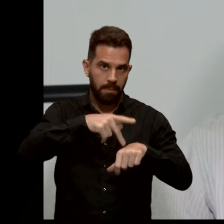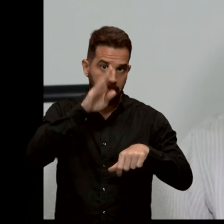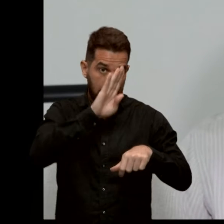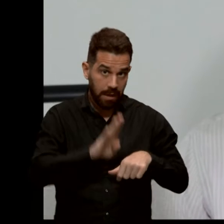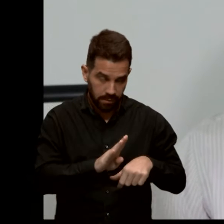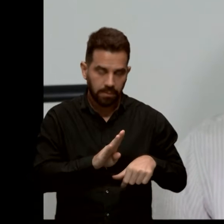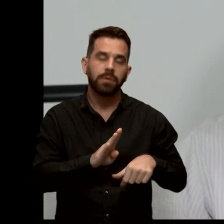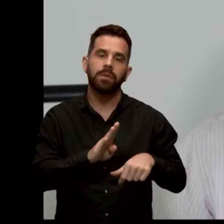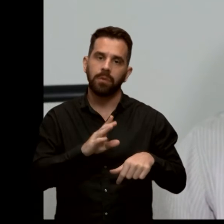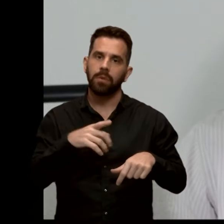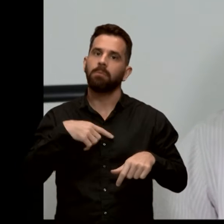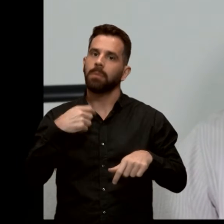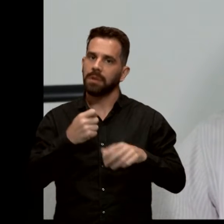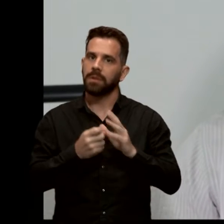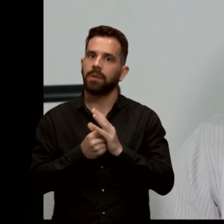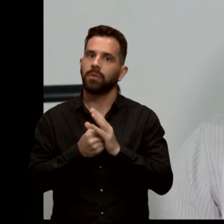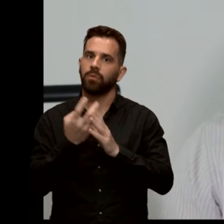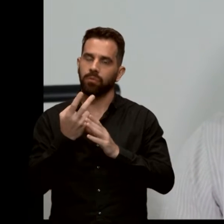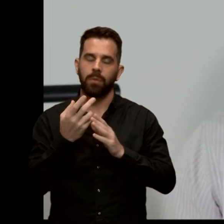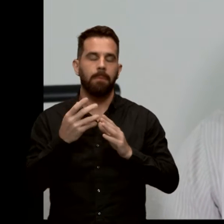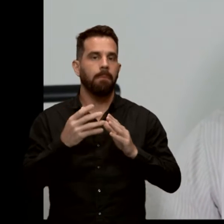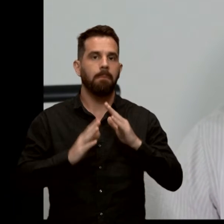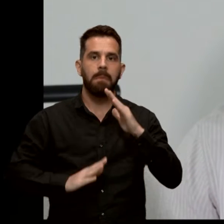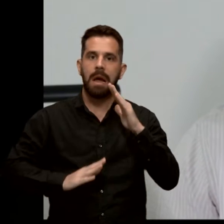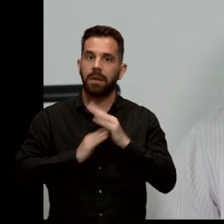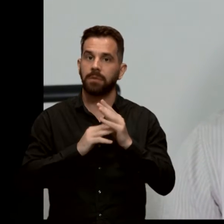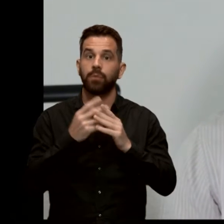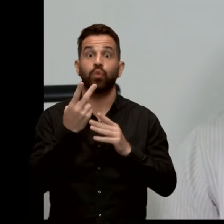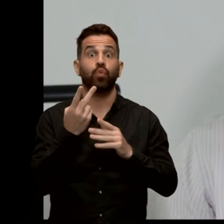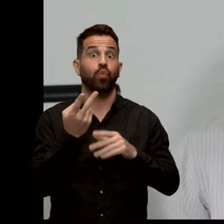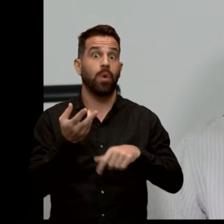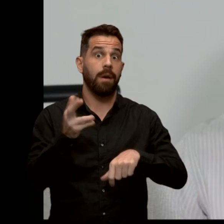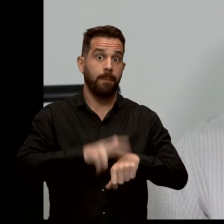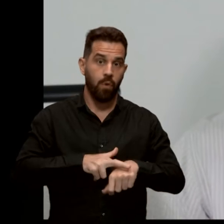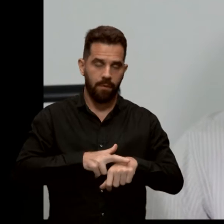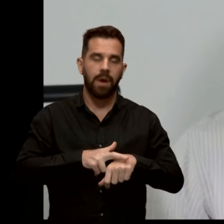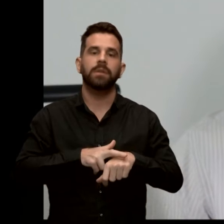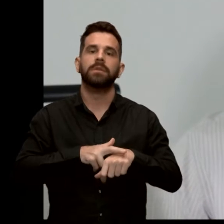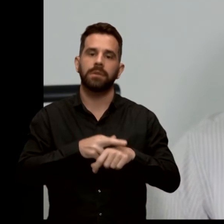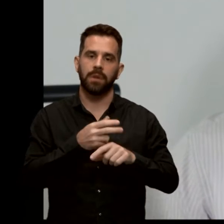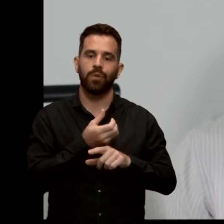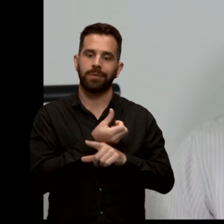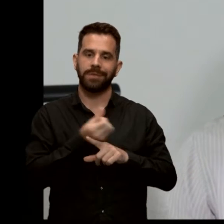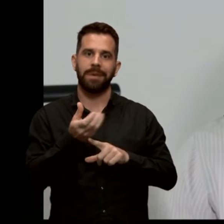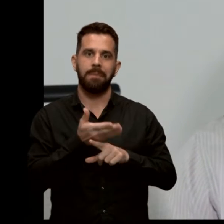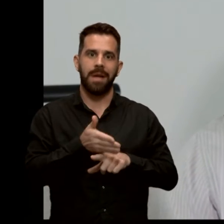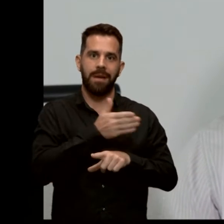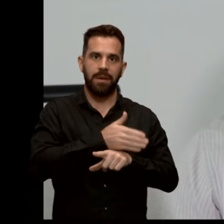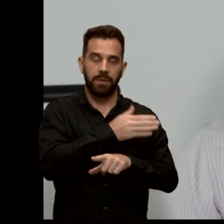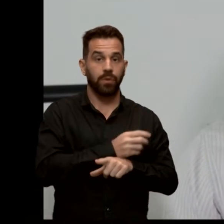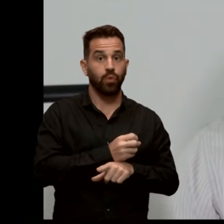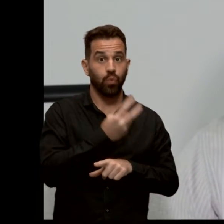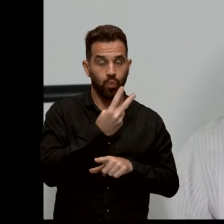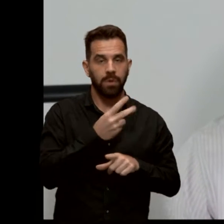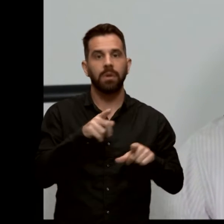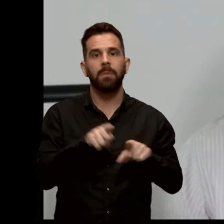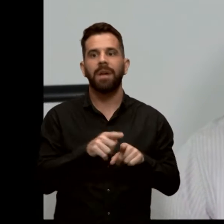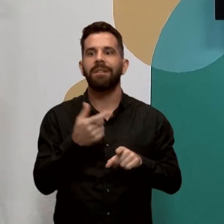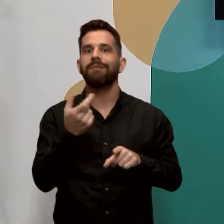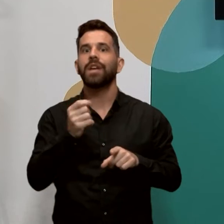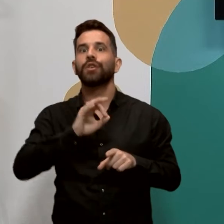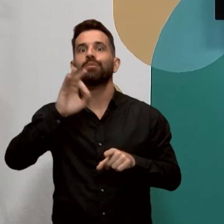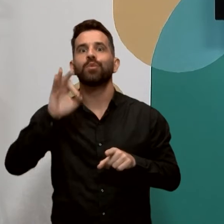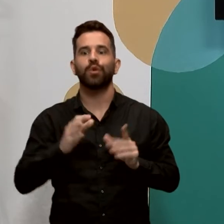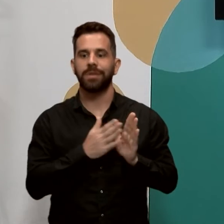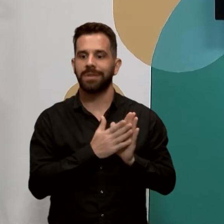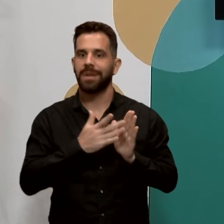2 reprovações nos 2 semestres anteriores e ter integralizado 20% do curso. Heloísio,